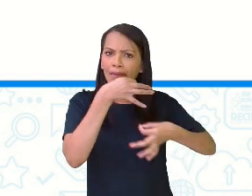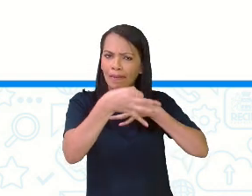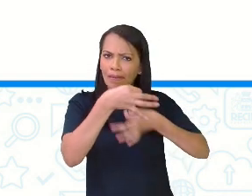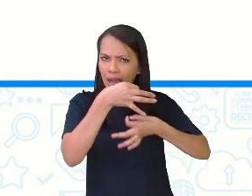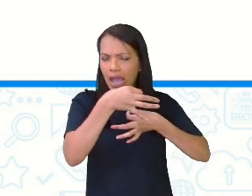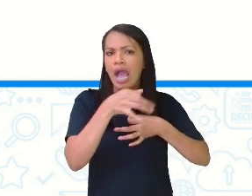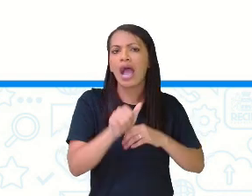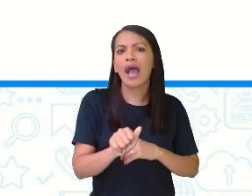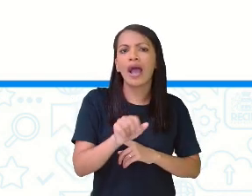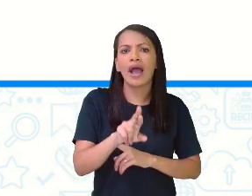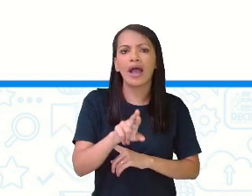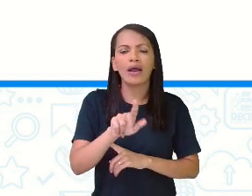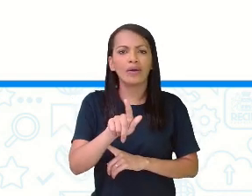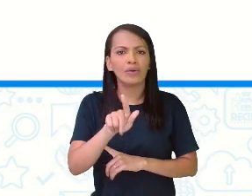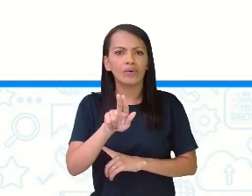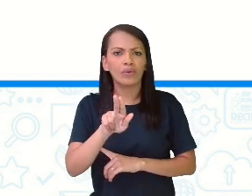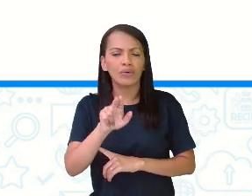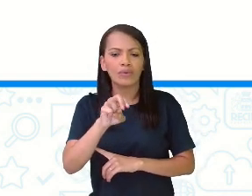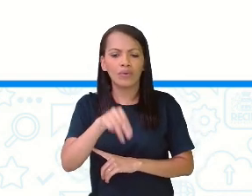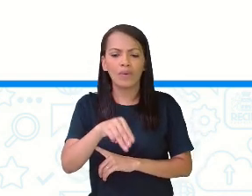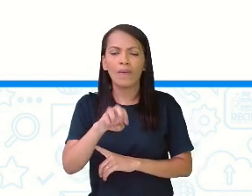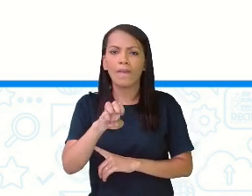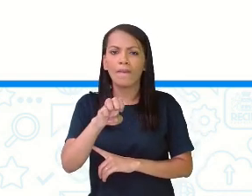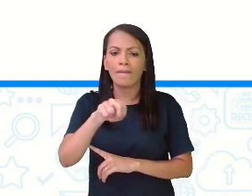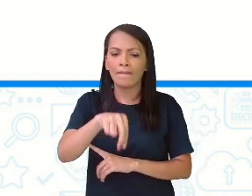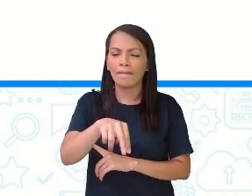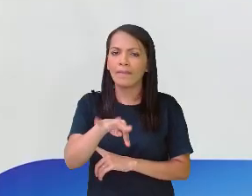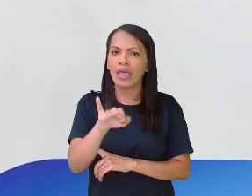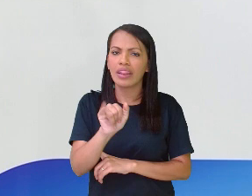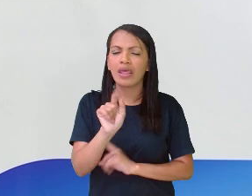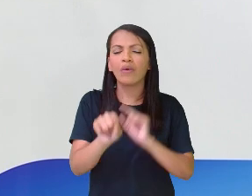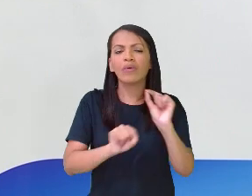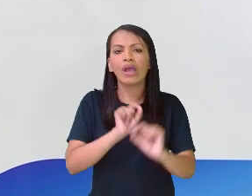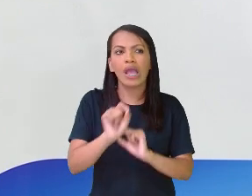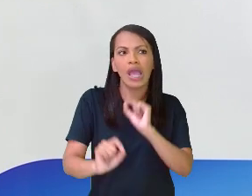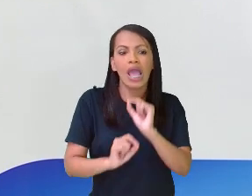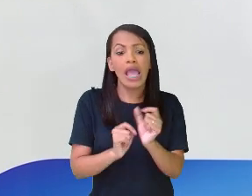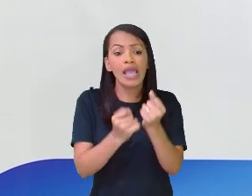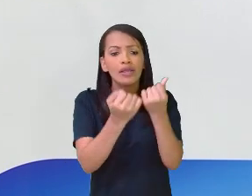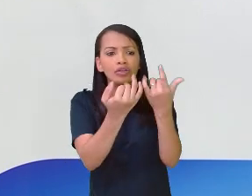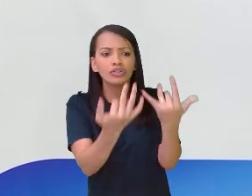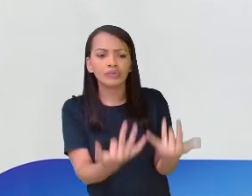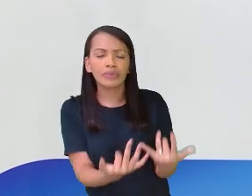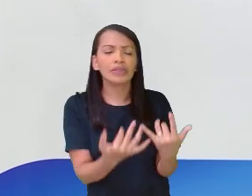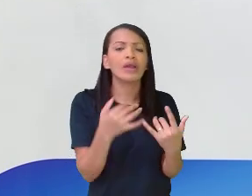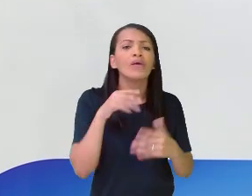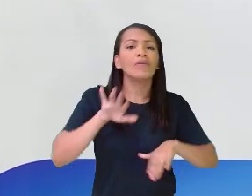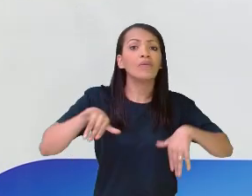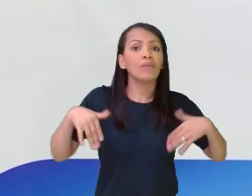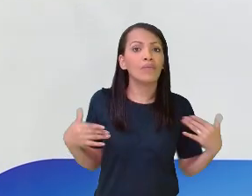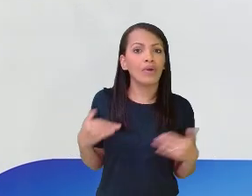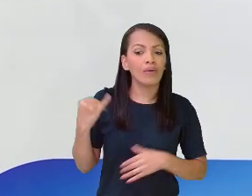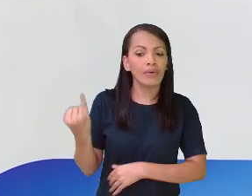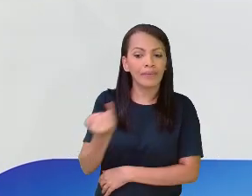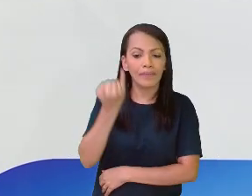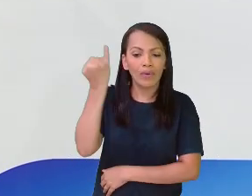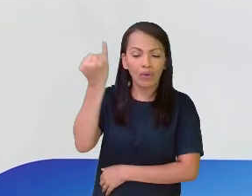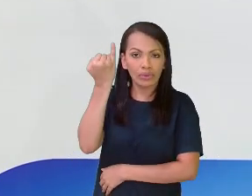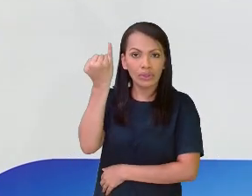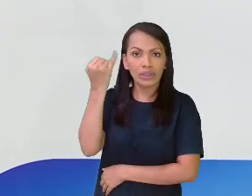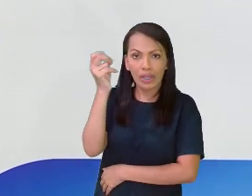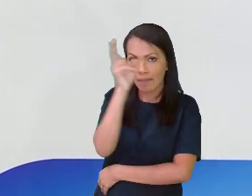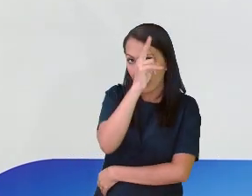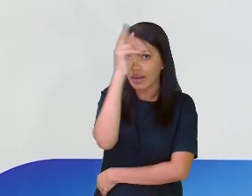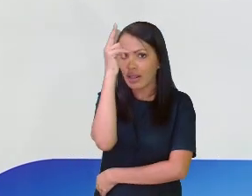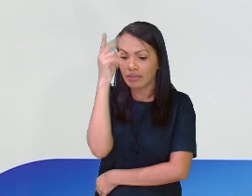sendo utilizada e argumentou por quê, qual era a importância que essas baratas teriam para a tecnologia e para a